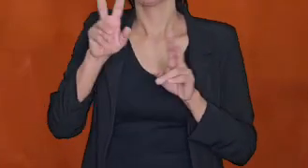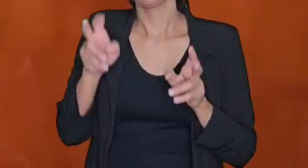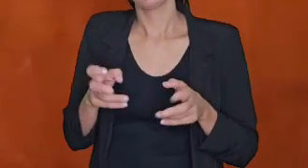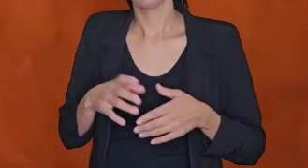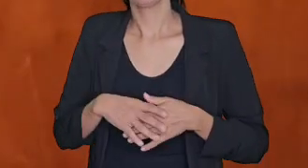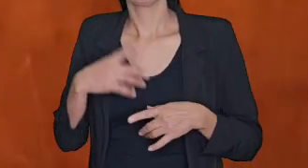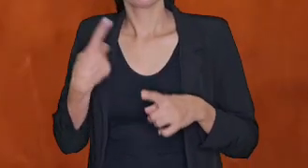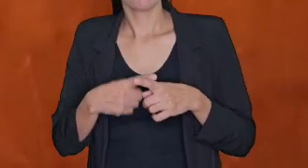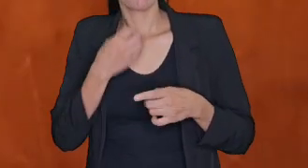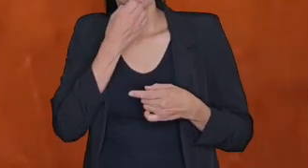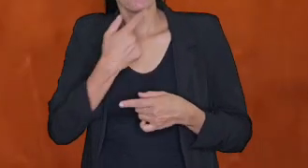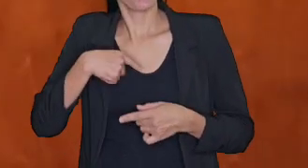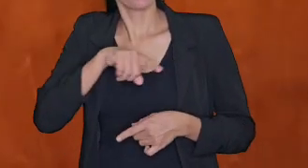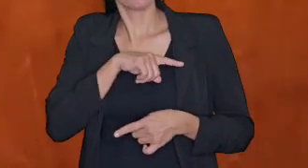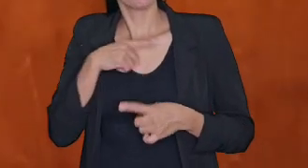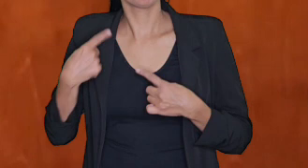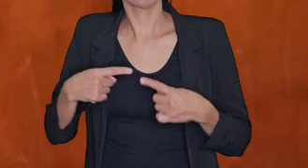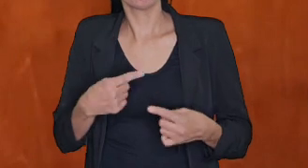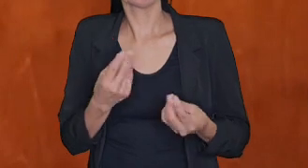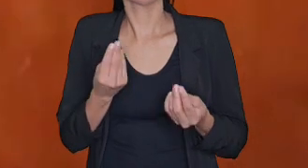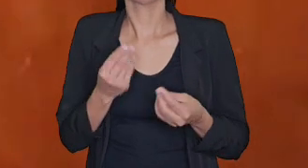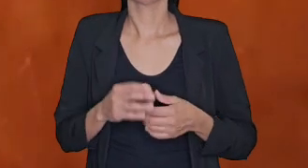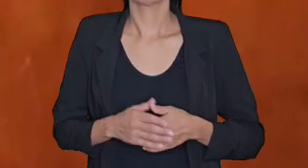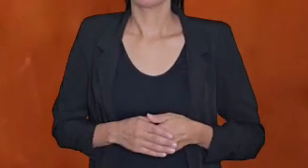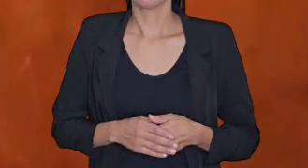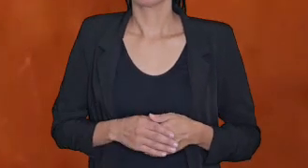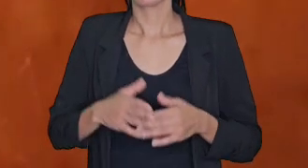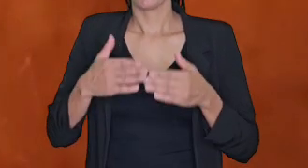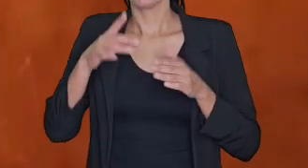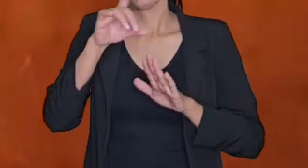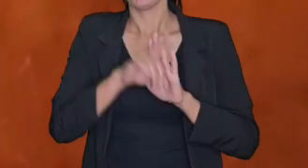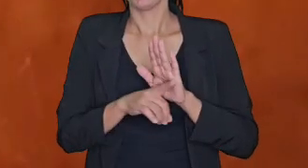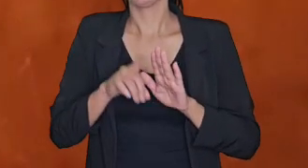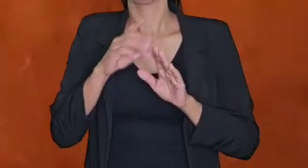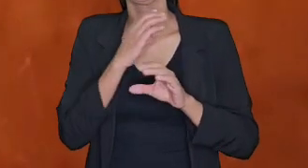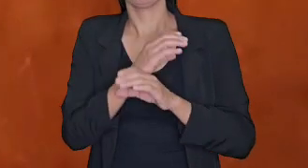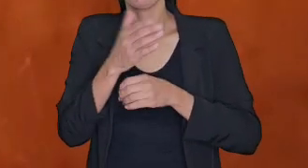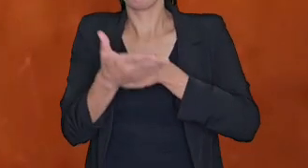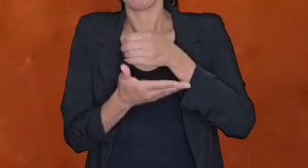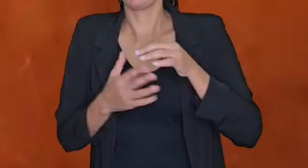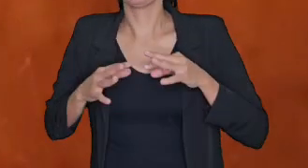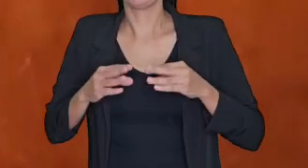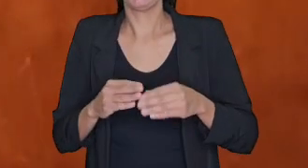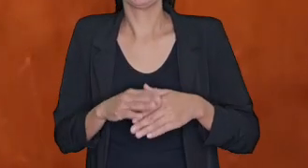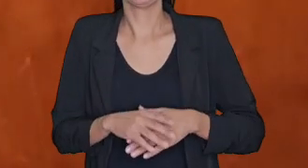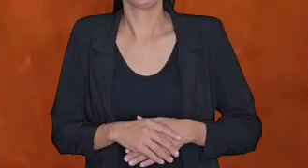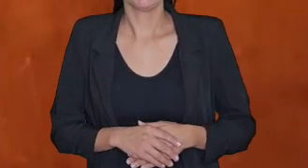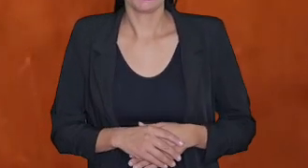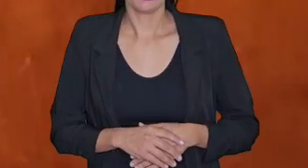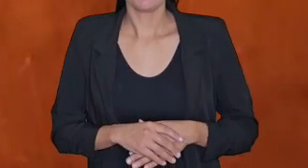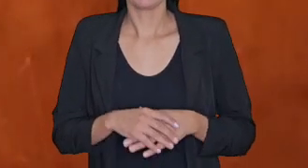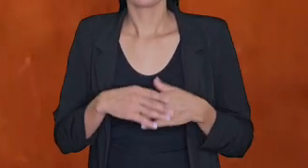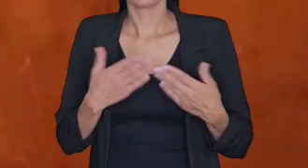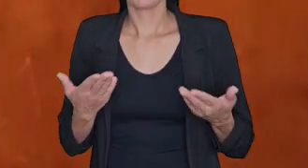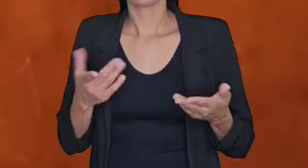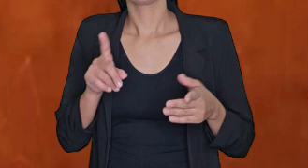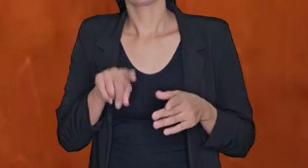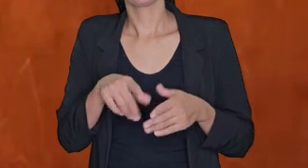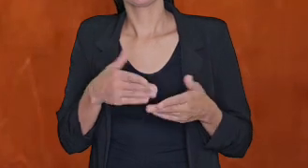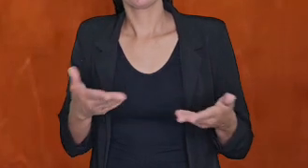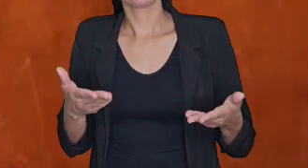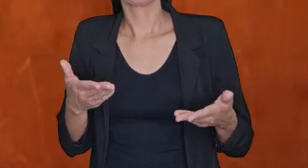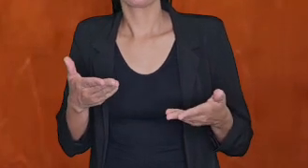discutindo questões, porque é bom a gente que o direito civil é a base dos